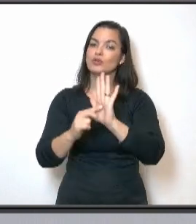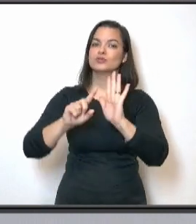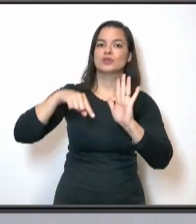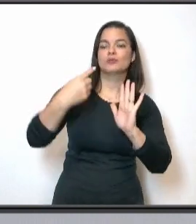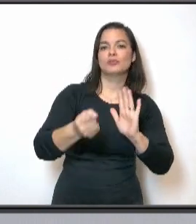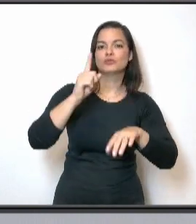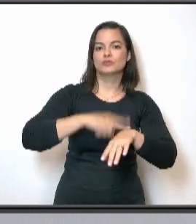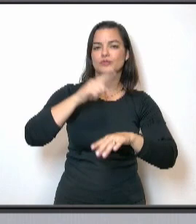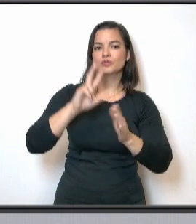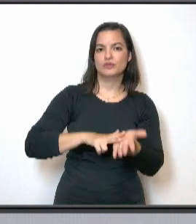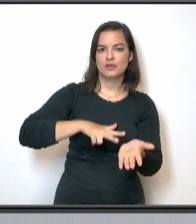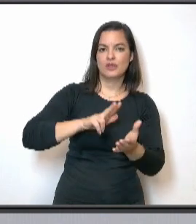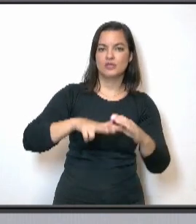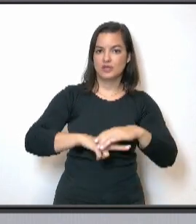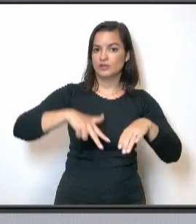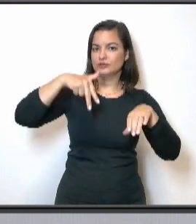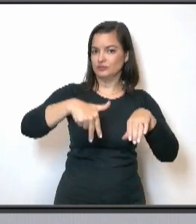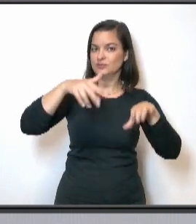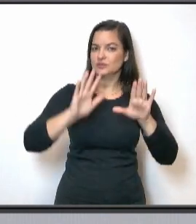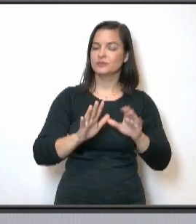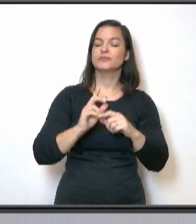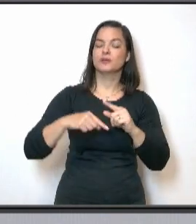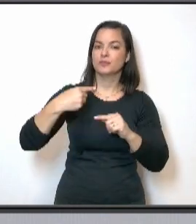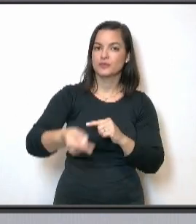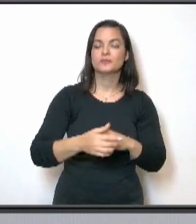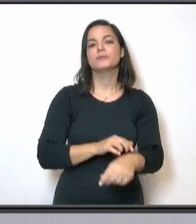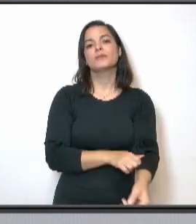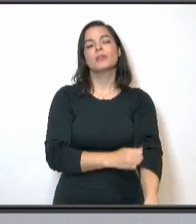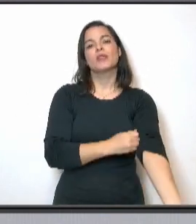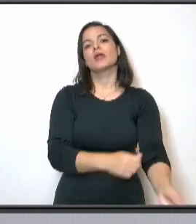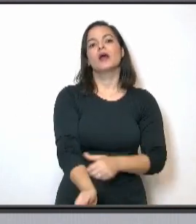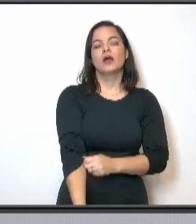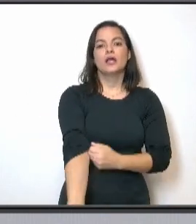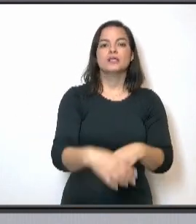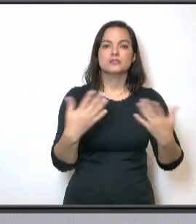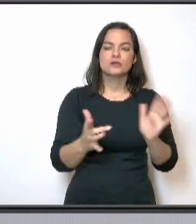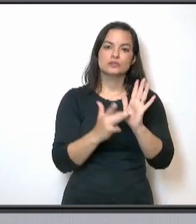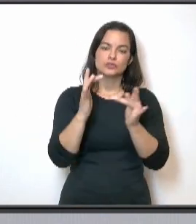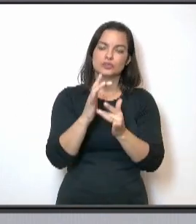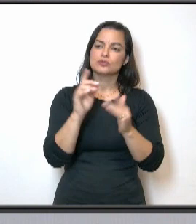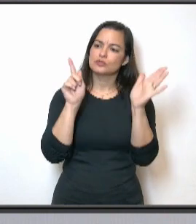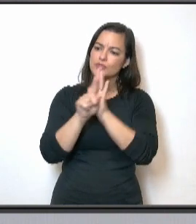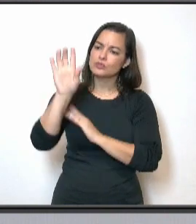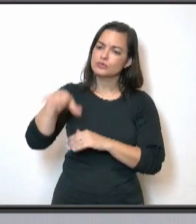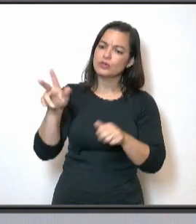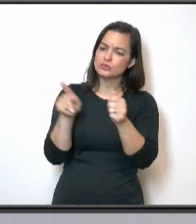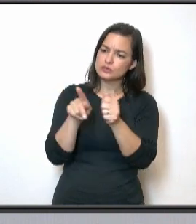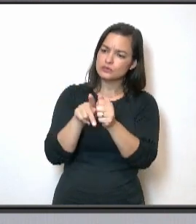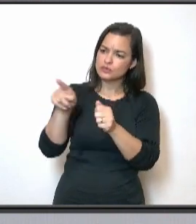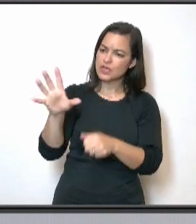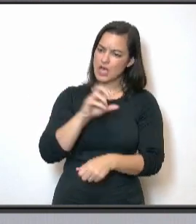mortos. Depois de terem comido, perguntou Jesus a Simão Pedro: Simão, filho de João, ama-me mais do que estes